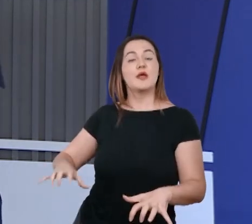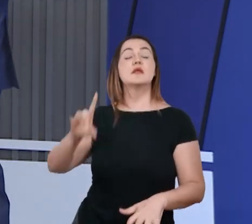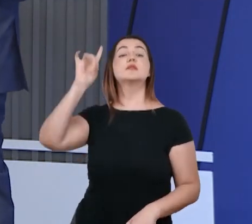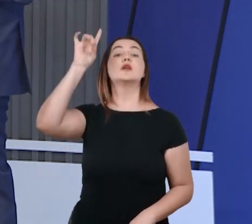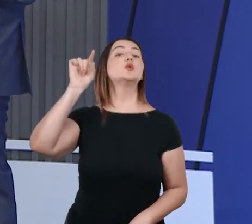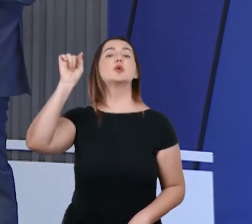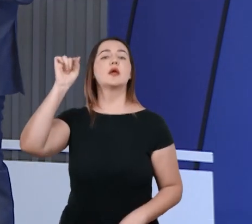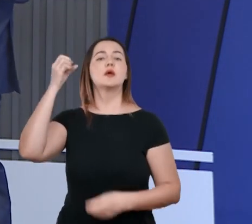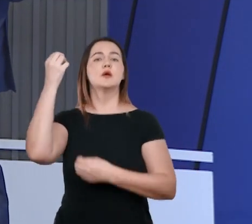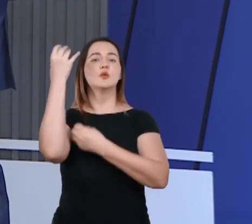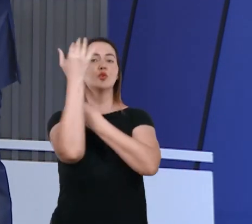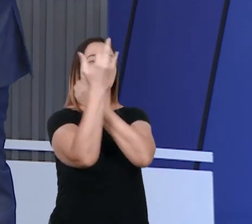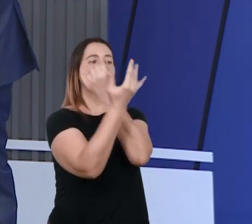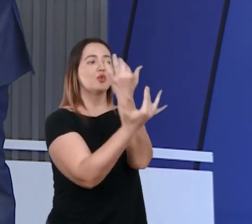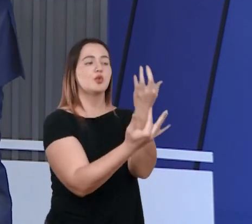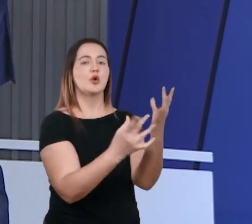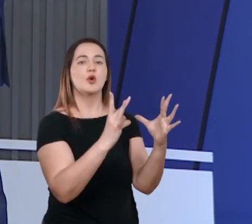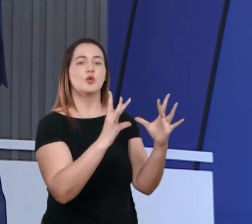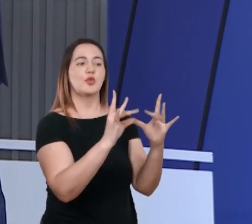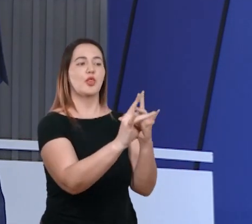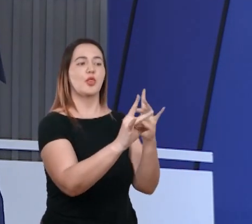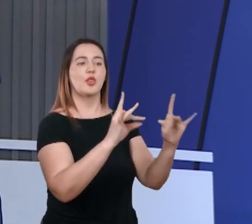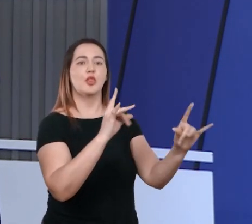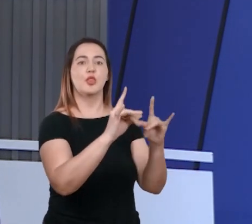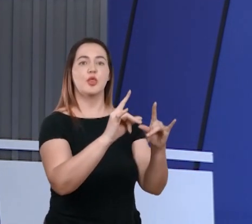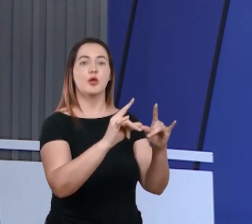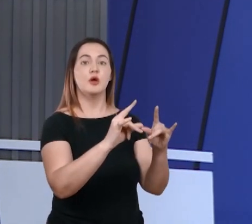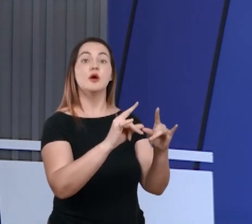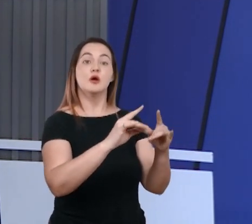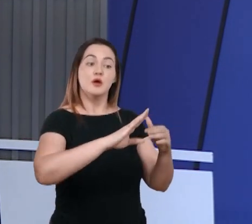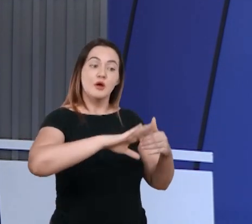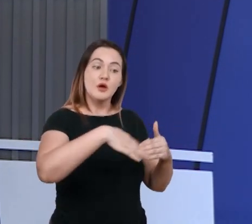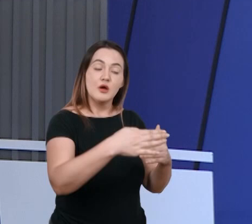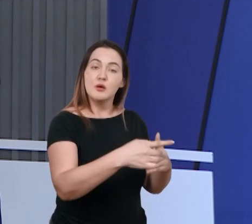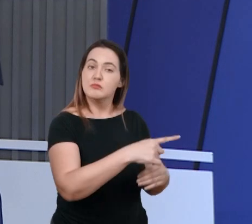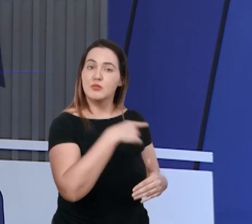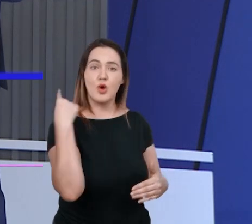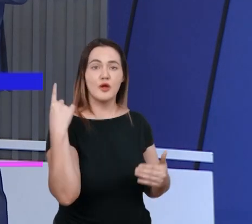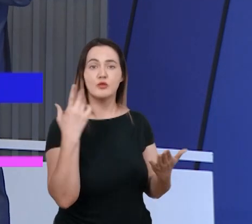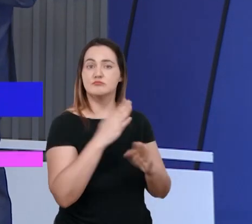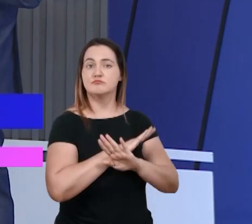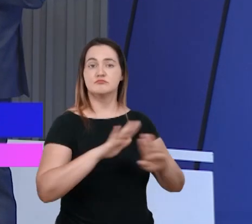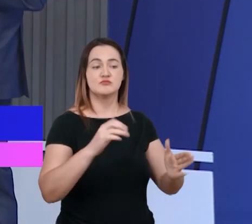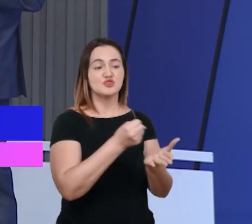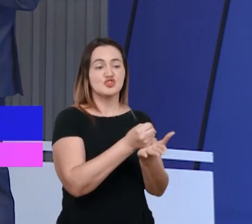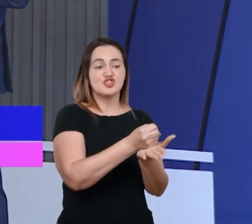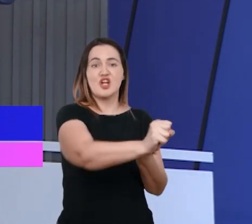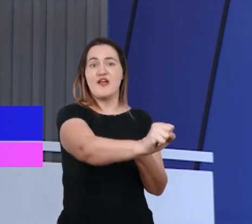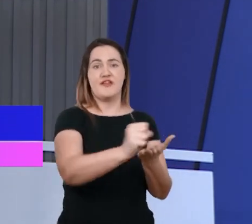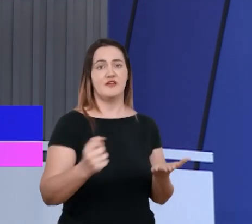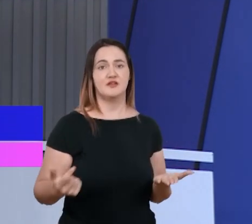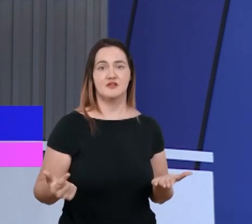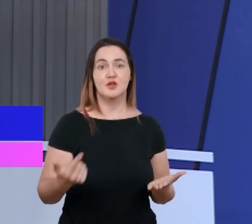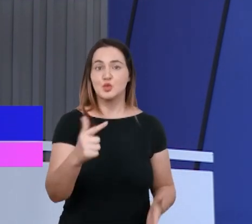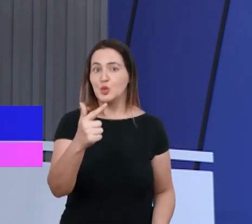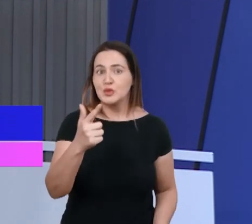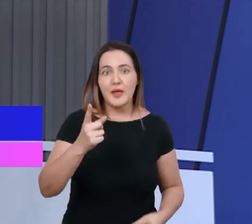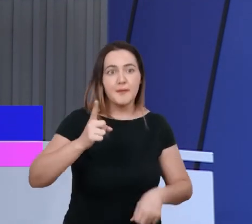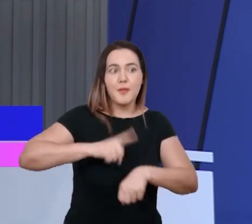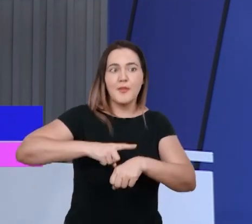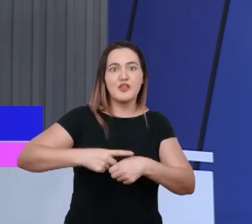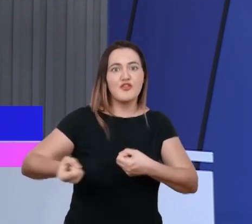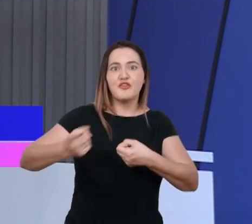é um fogo que trouxe consequências eternas. Por quê? Elas sofreram